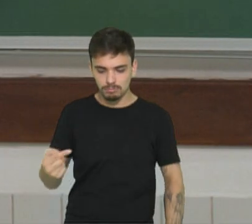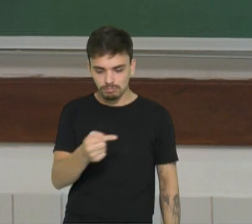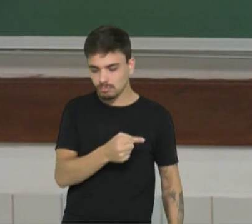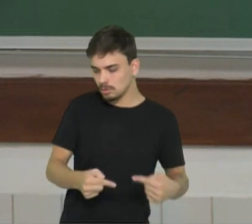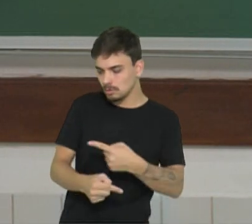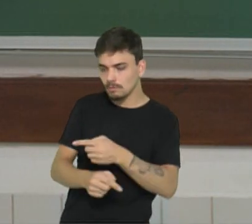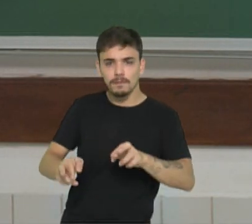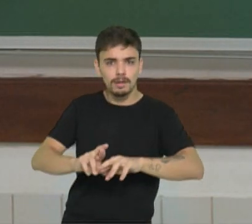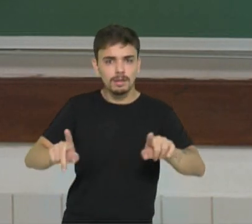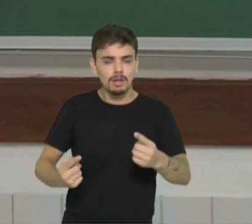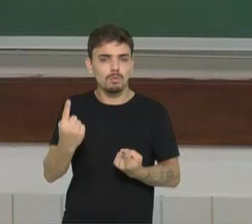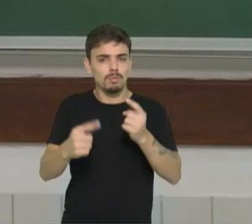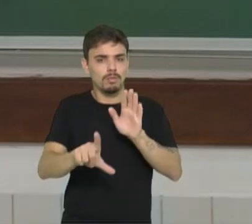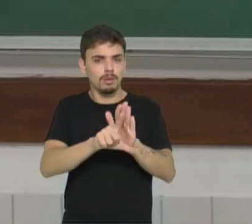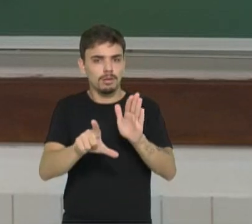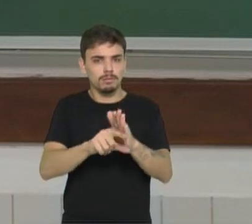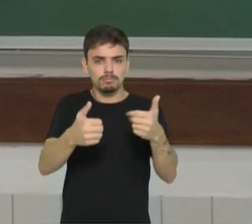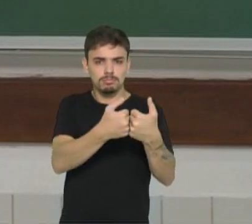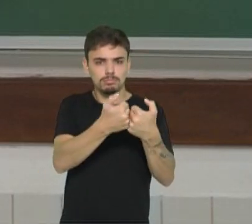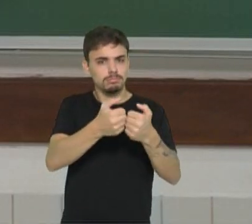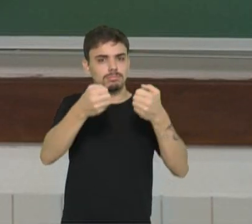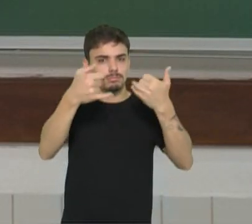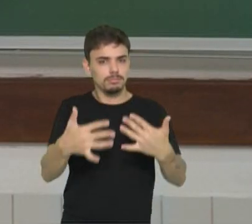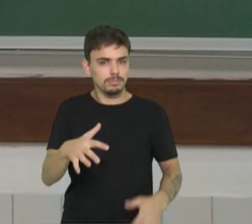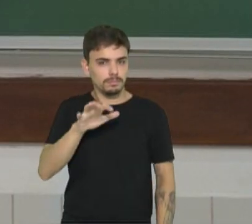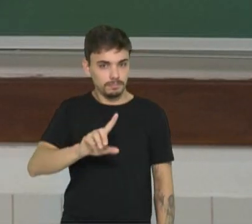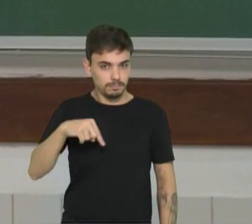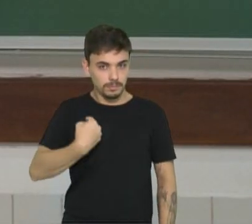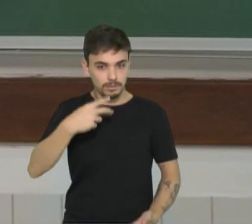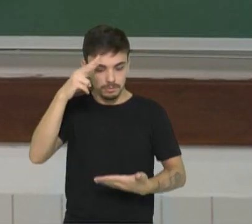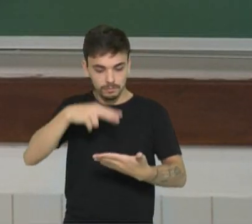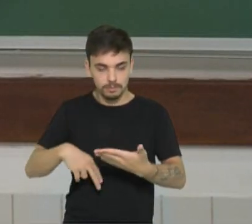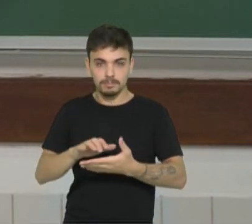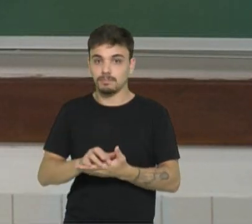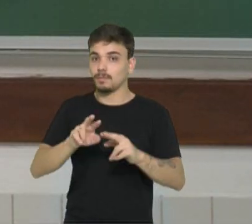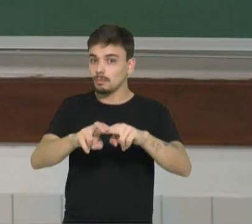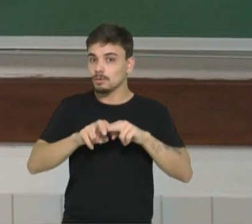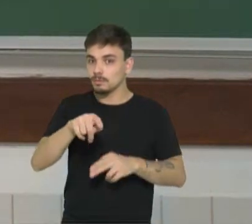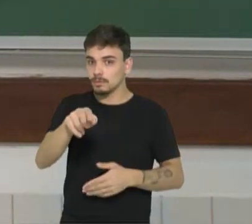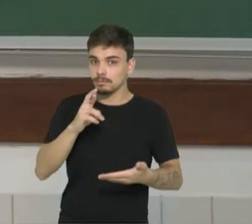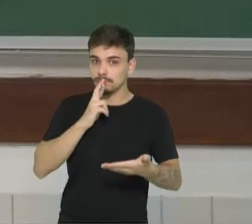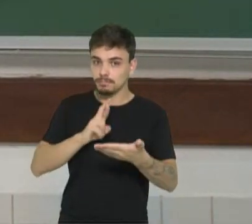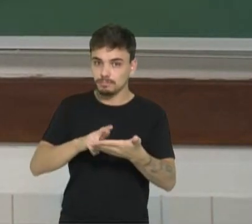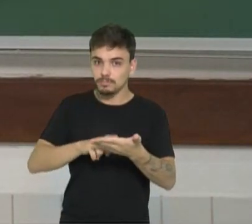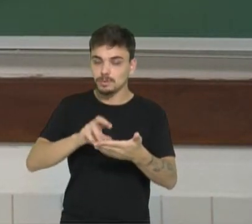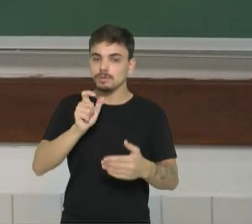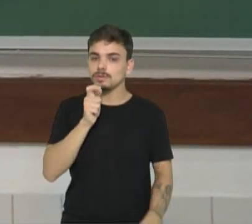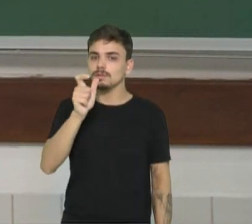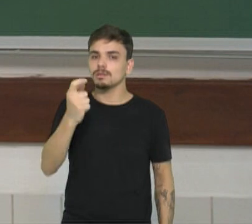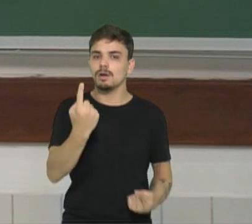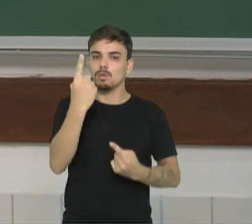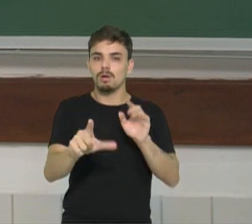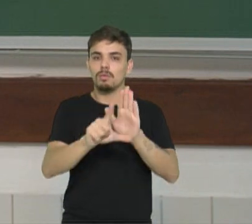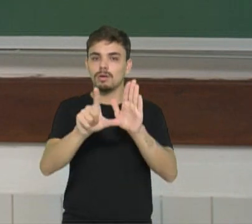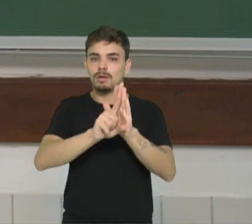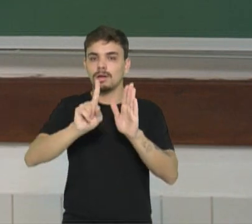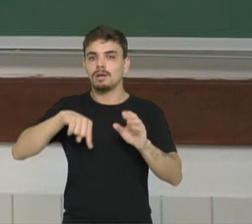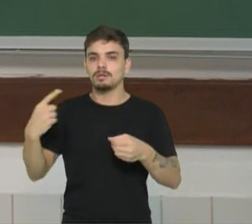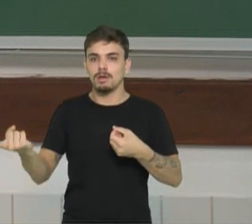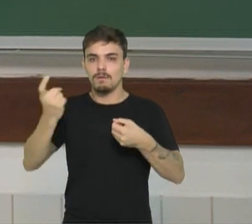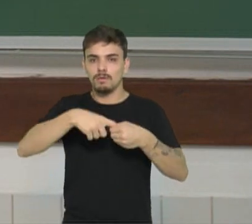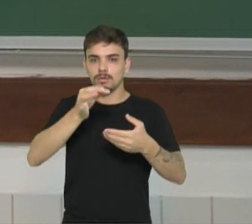opostos? Qual das leis da física explica isso que a gente acabou de ver? Então responde aí, só citar qual é a lei e nós já